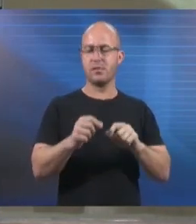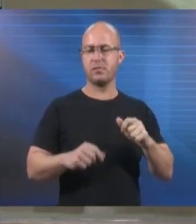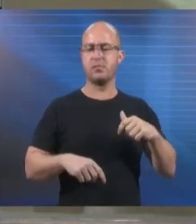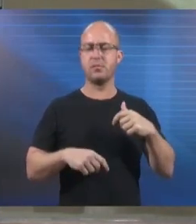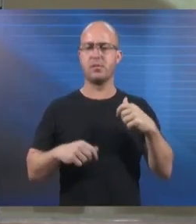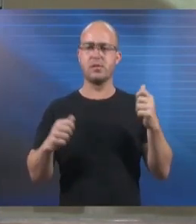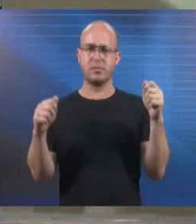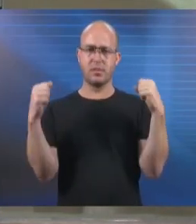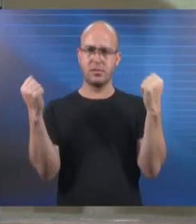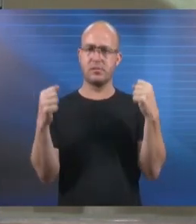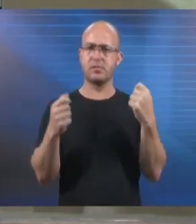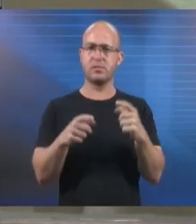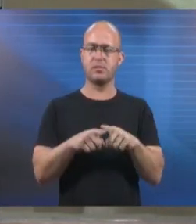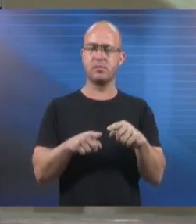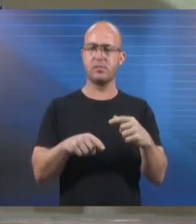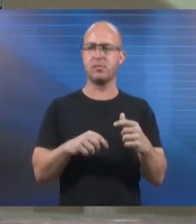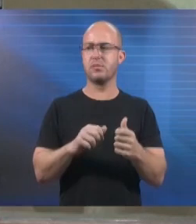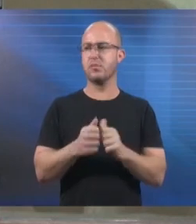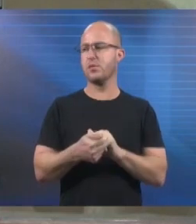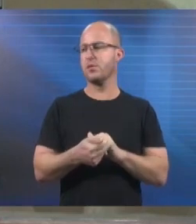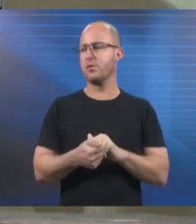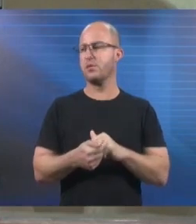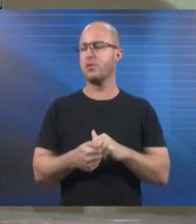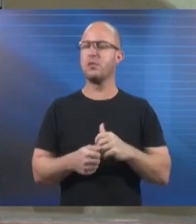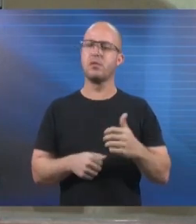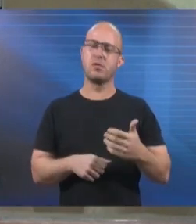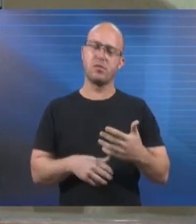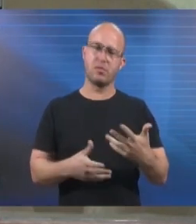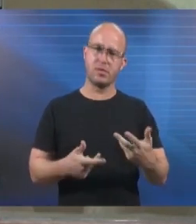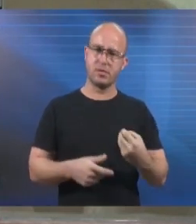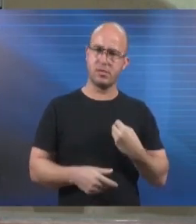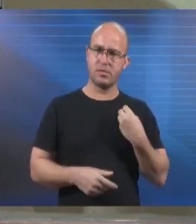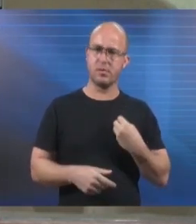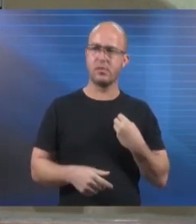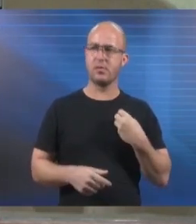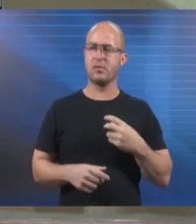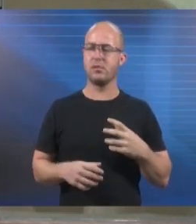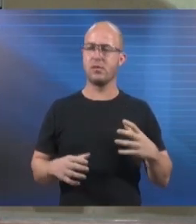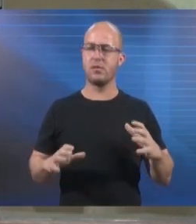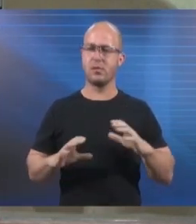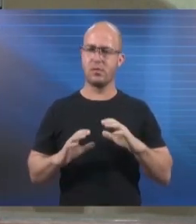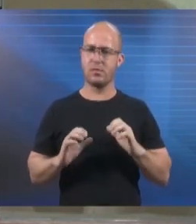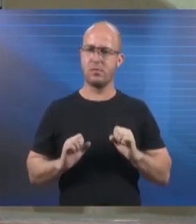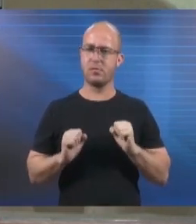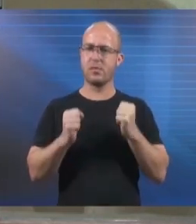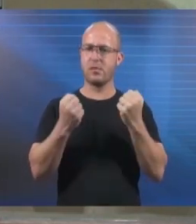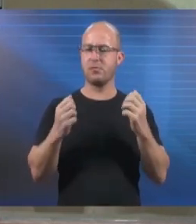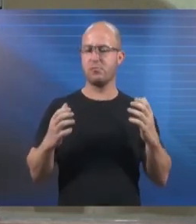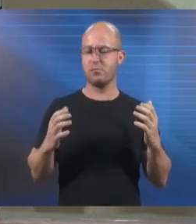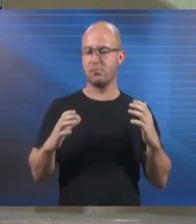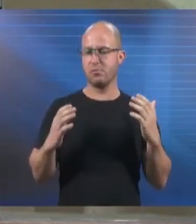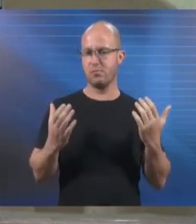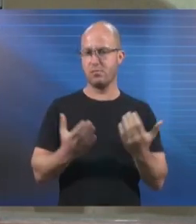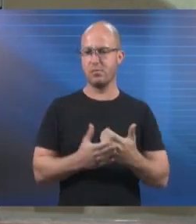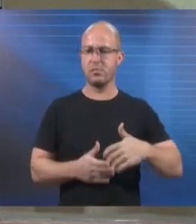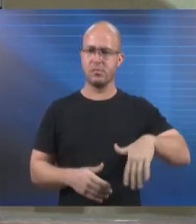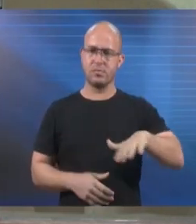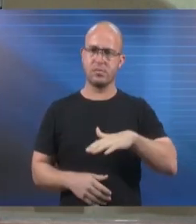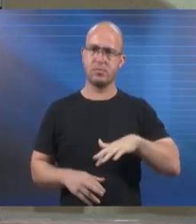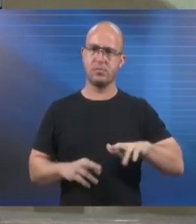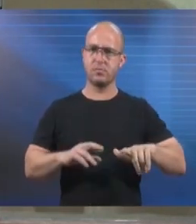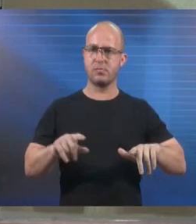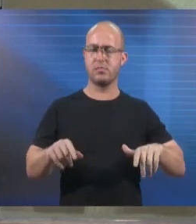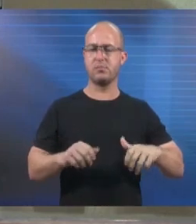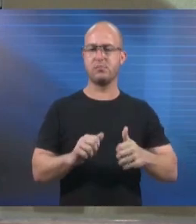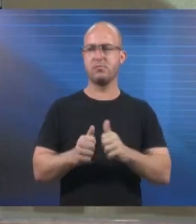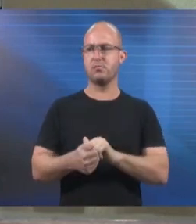social a quadra vai melhorar a qualidade de vida e fortalecer a comunidade oferecendo diferentes